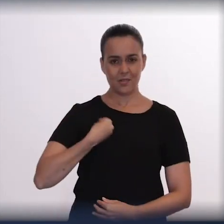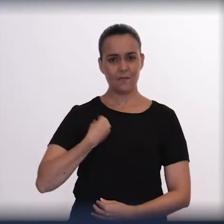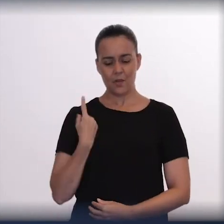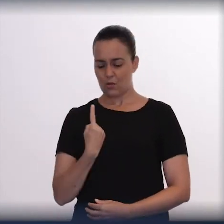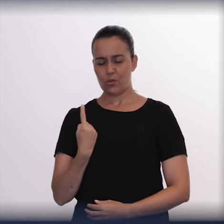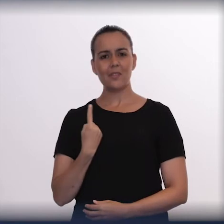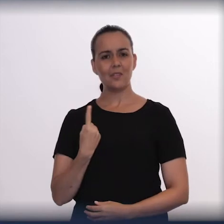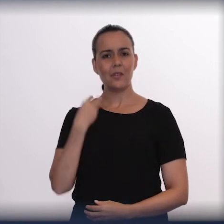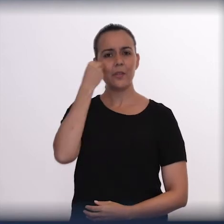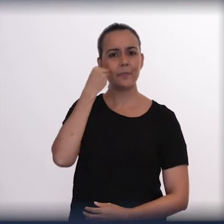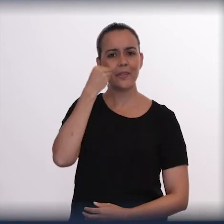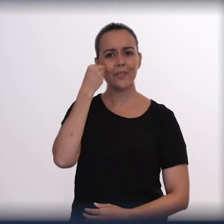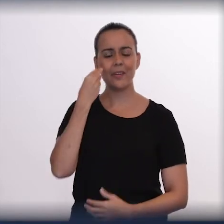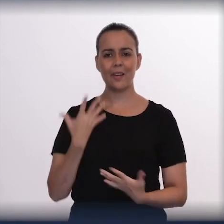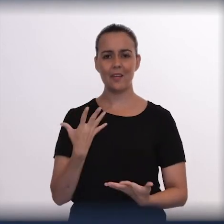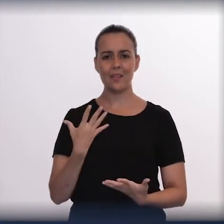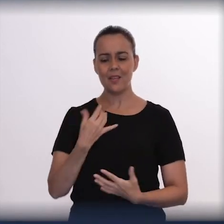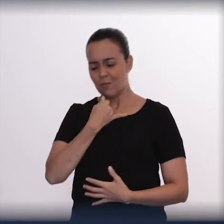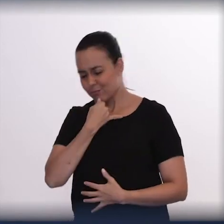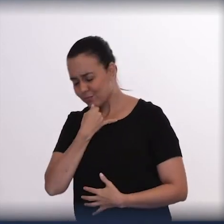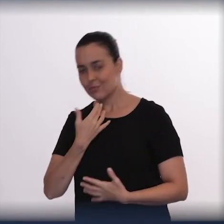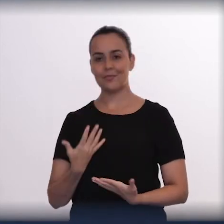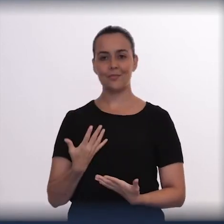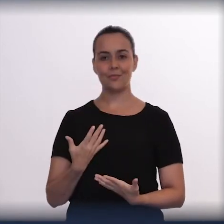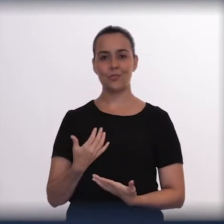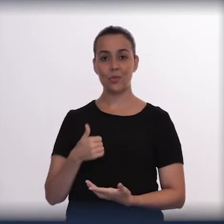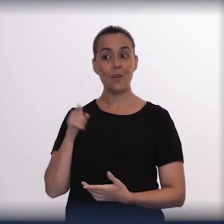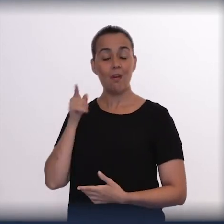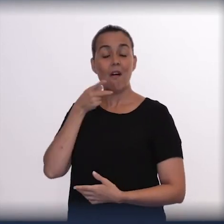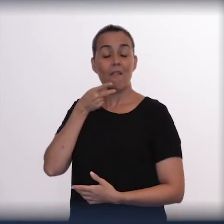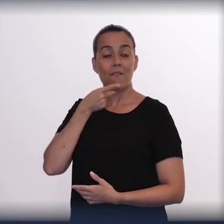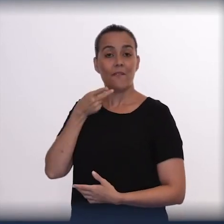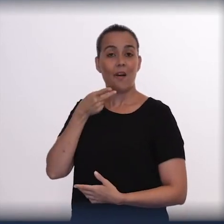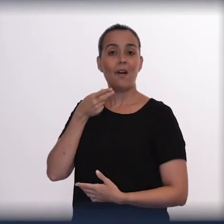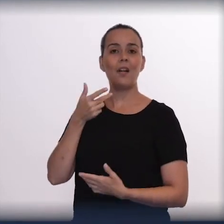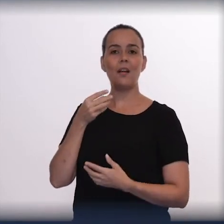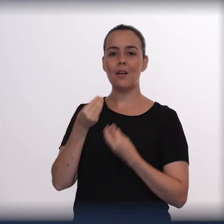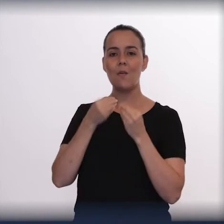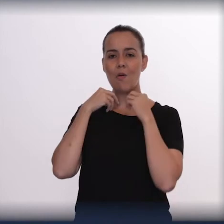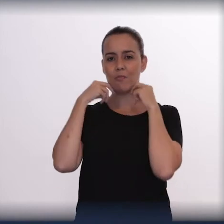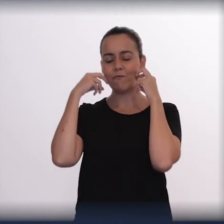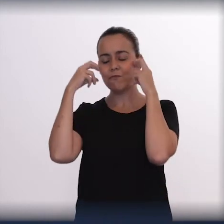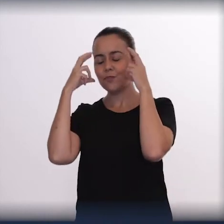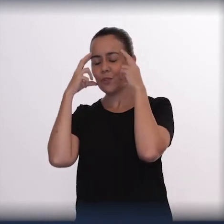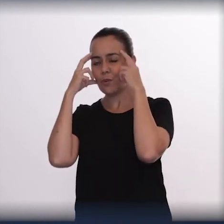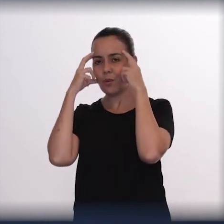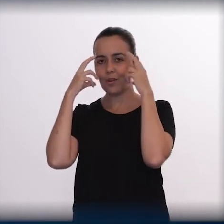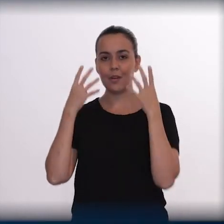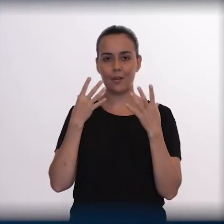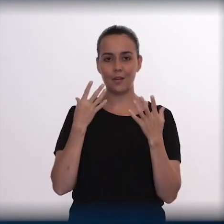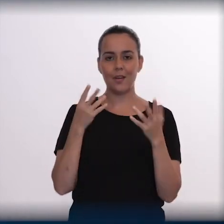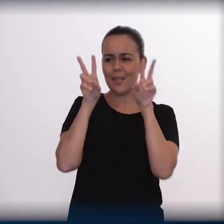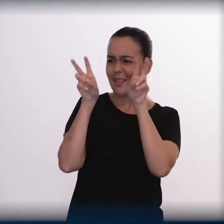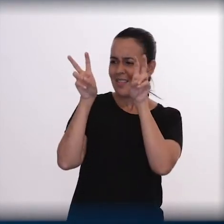sofrimento. E uma outra coisa importante que ela fala que é o afeto da vergonha, né? que se faz acompanhar ali.